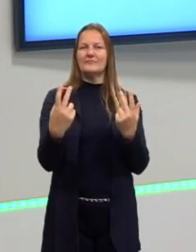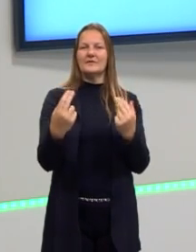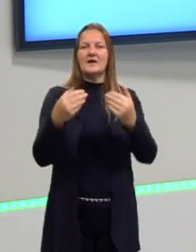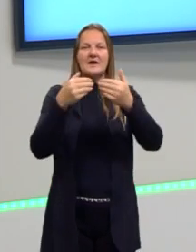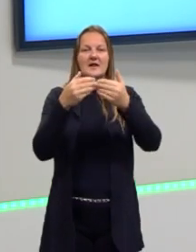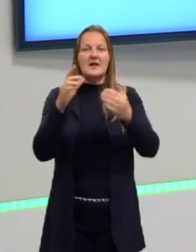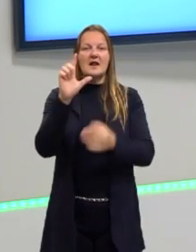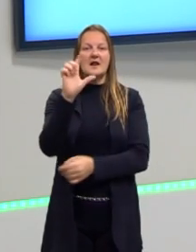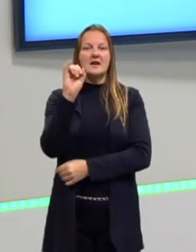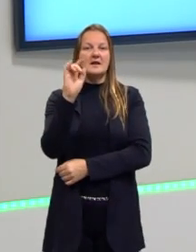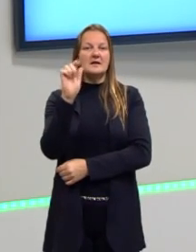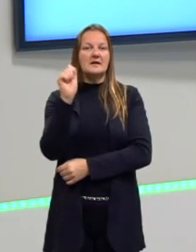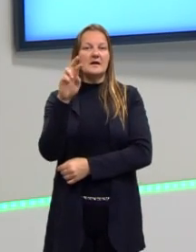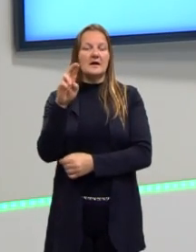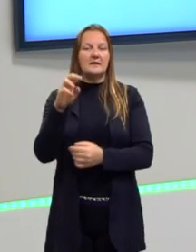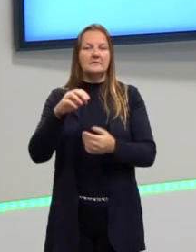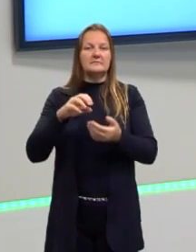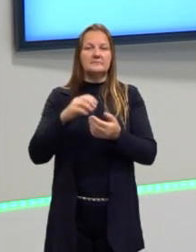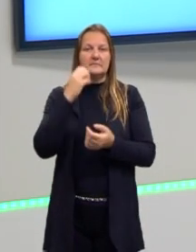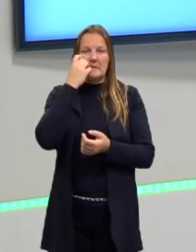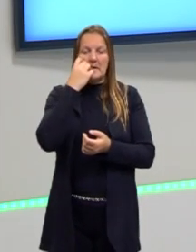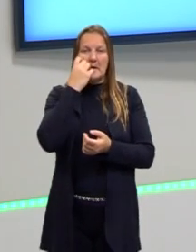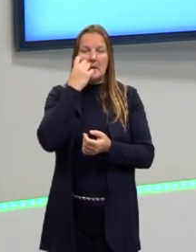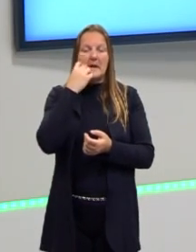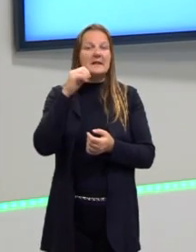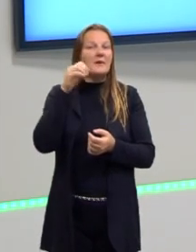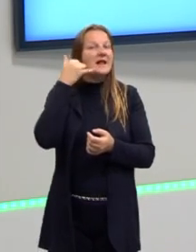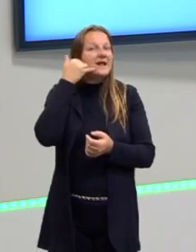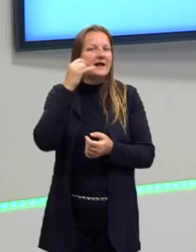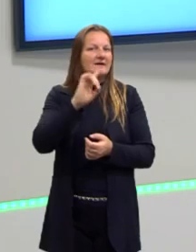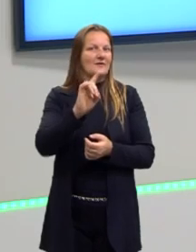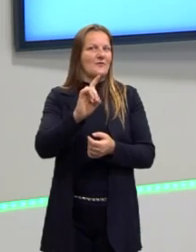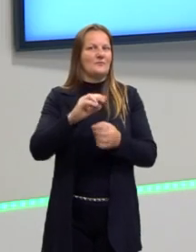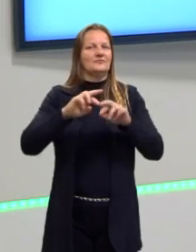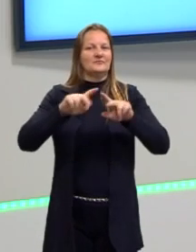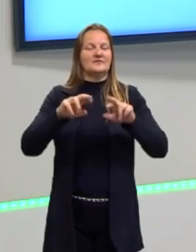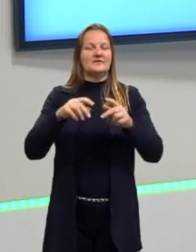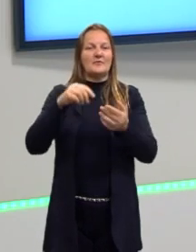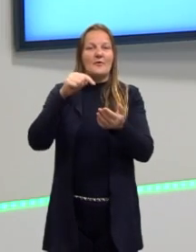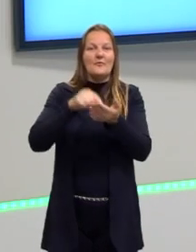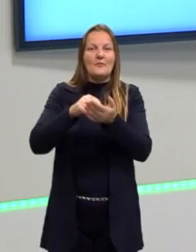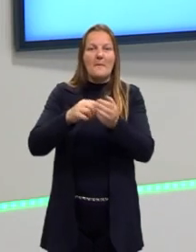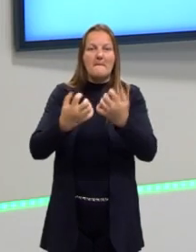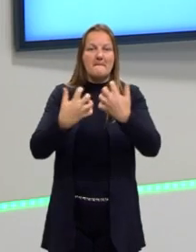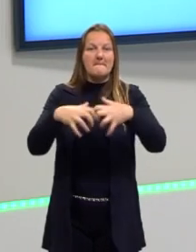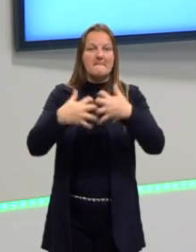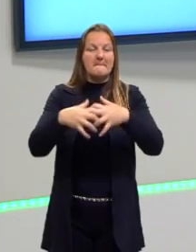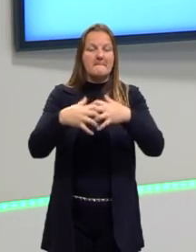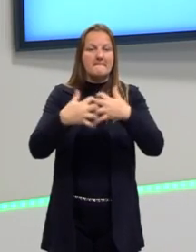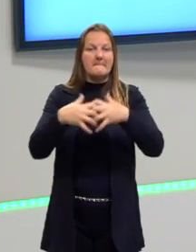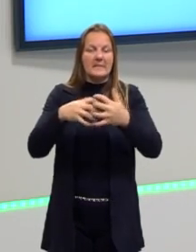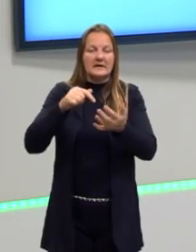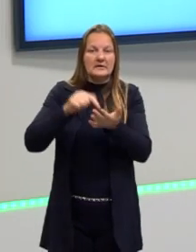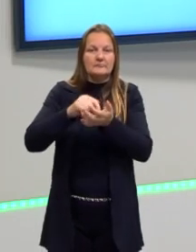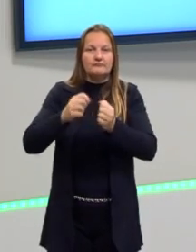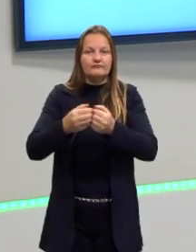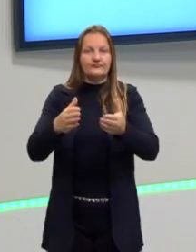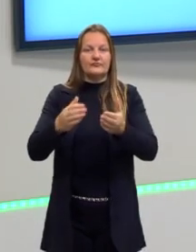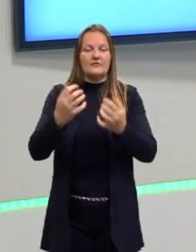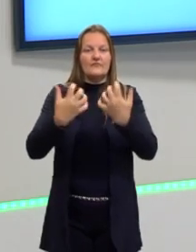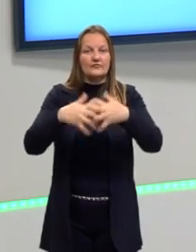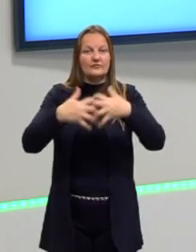ligar para de ligar não de não de telefonar de ligar alguma coisa né tá